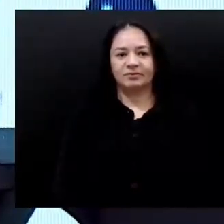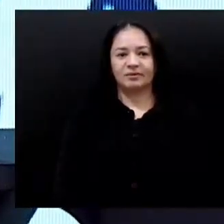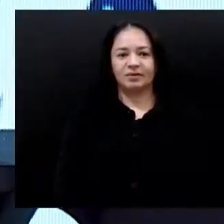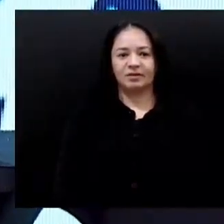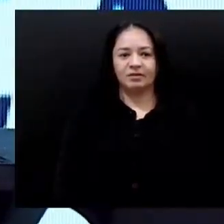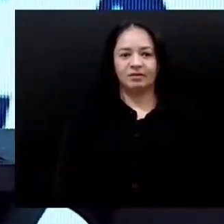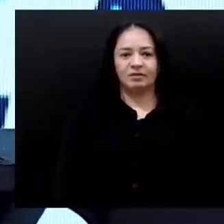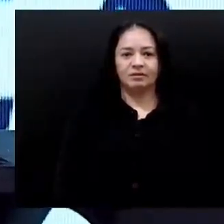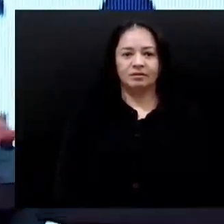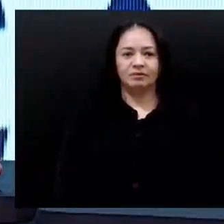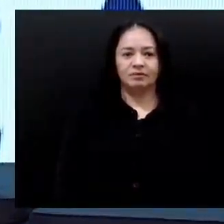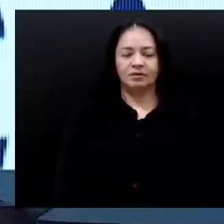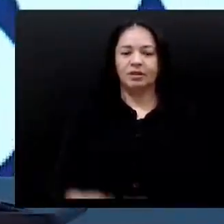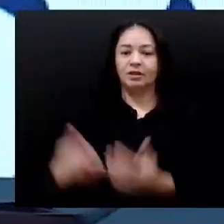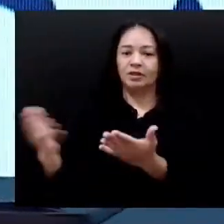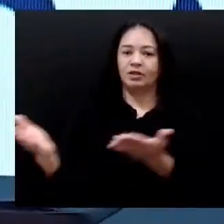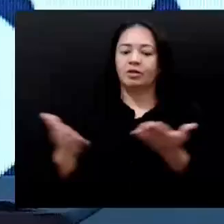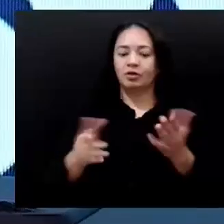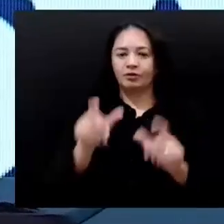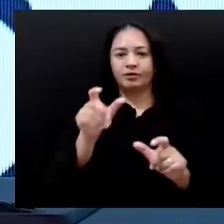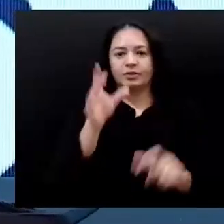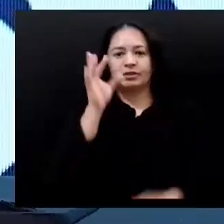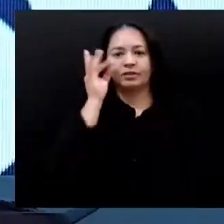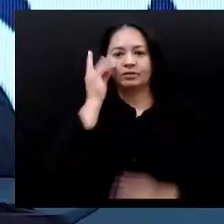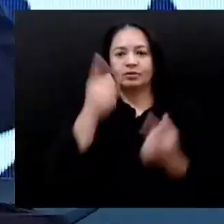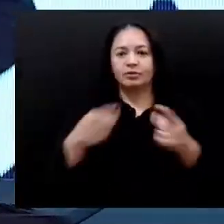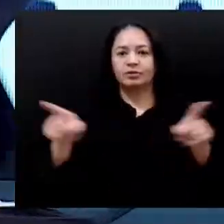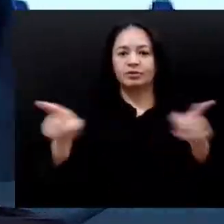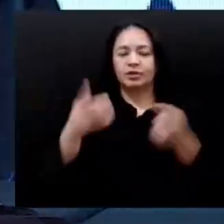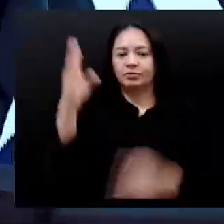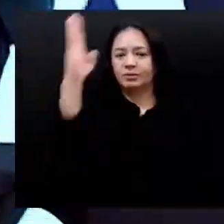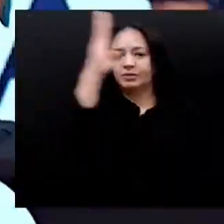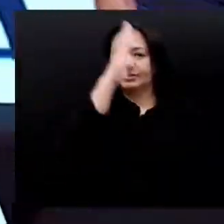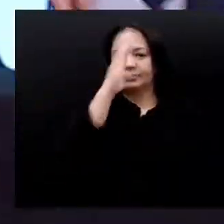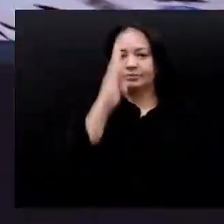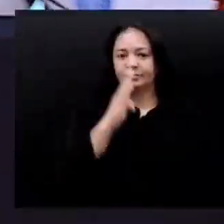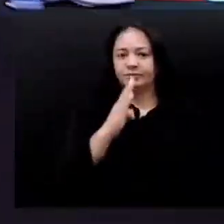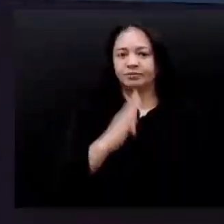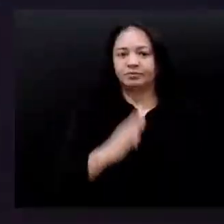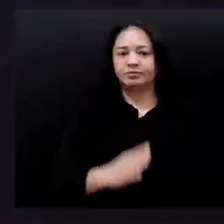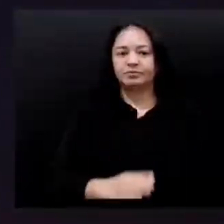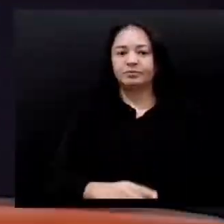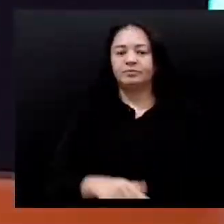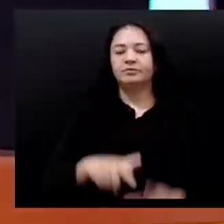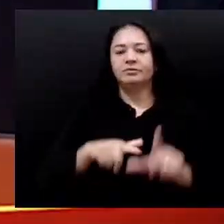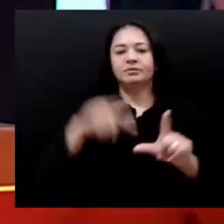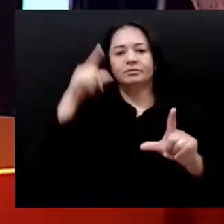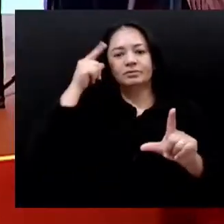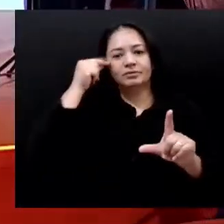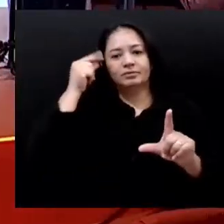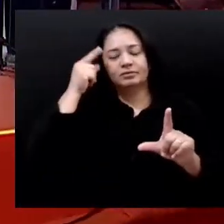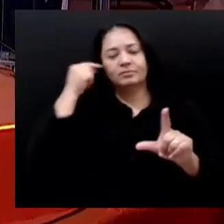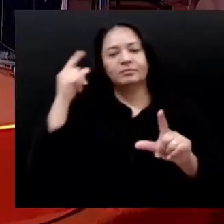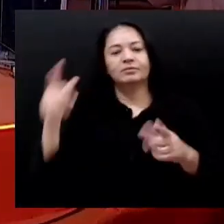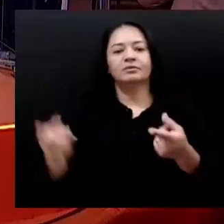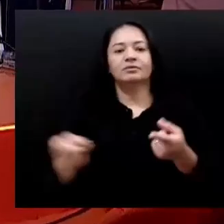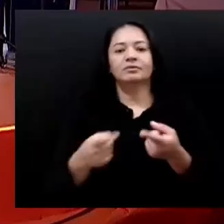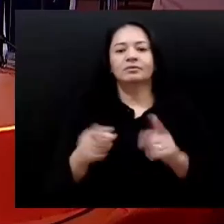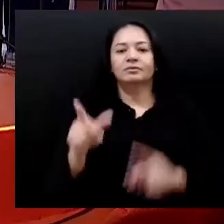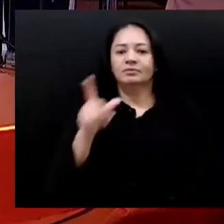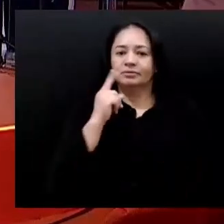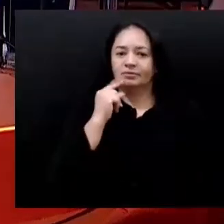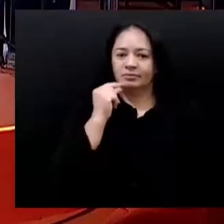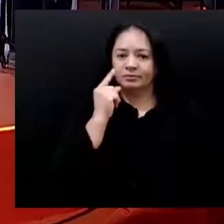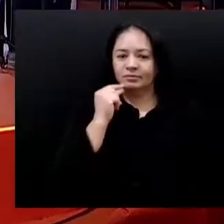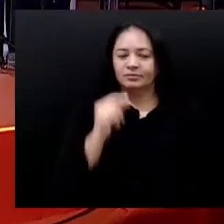Convidamos os presentes para a execução do Hino Nacional Brasileiro. Letra de Joaquim Osório Duque Estrada, música de Francisco Manuel da Silva,